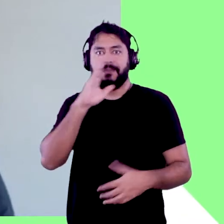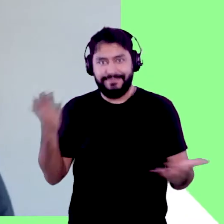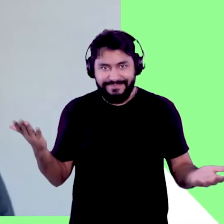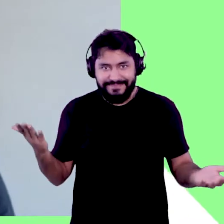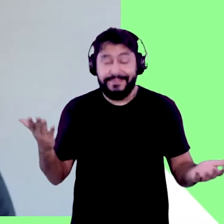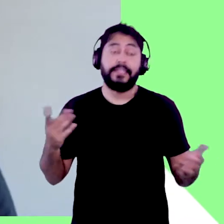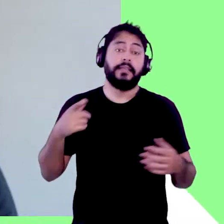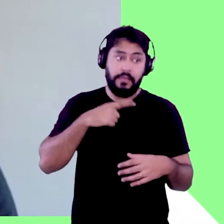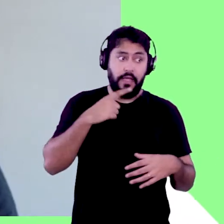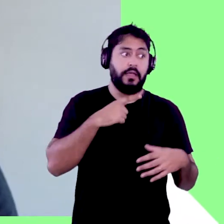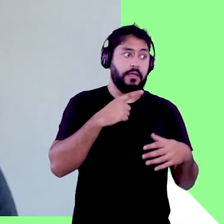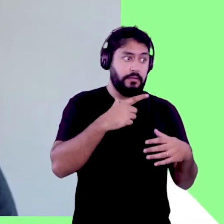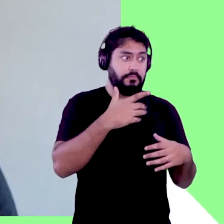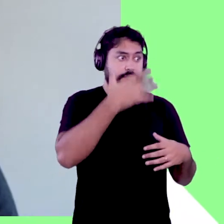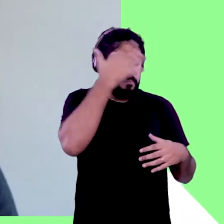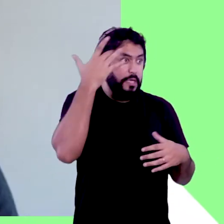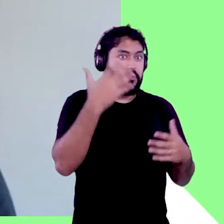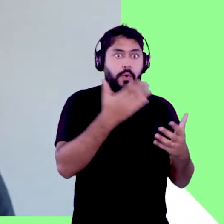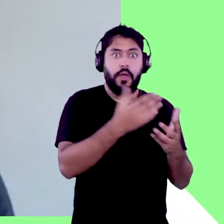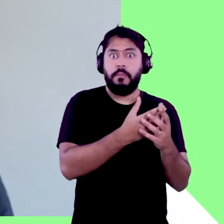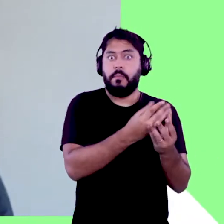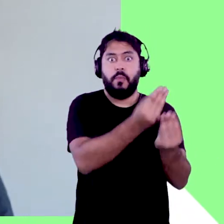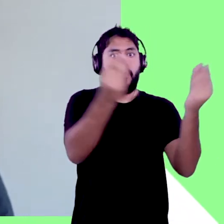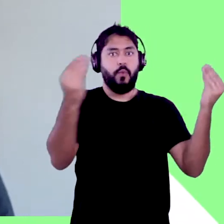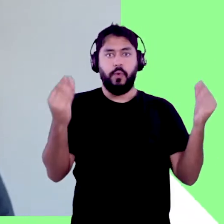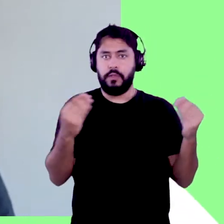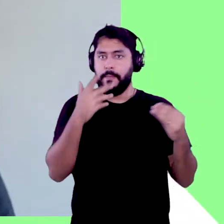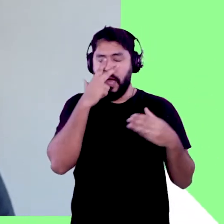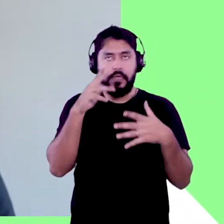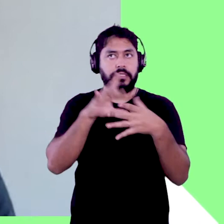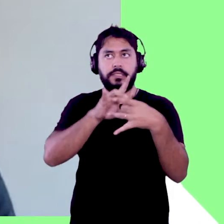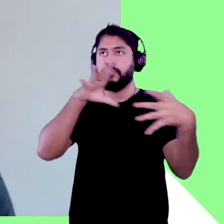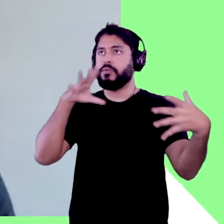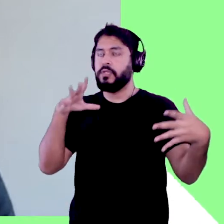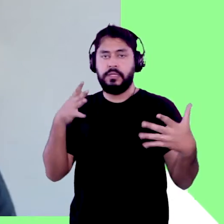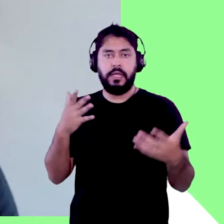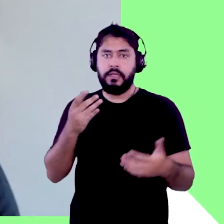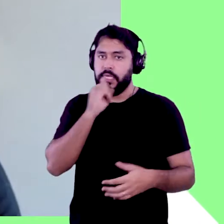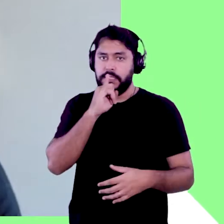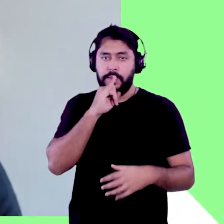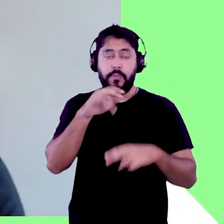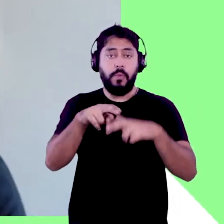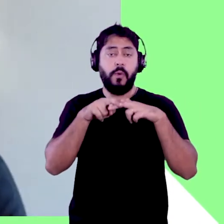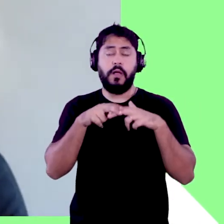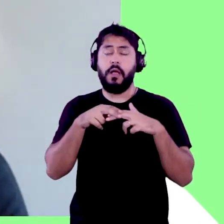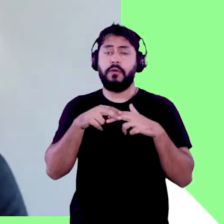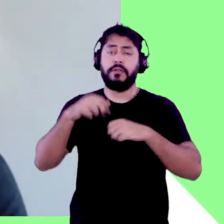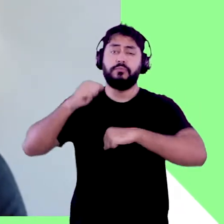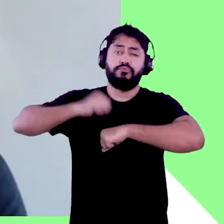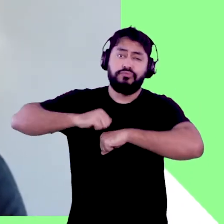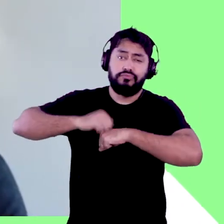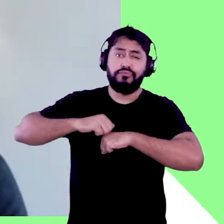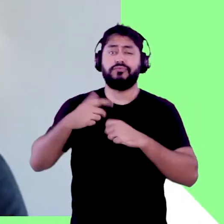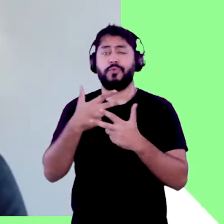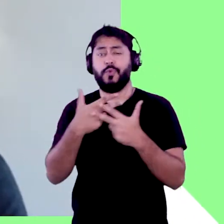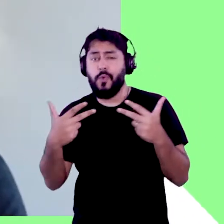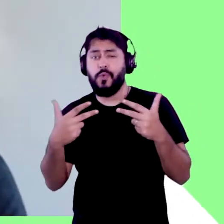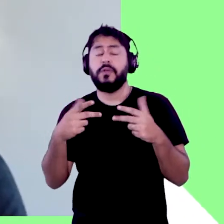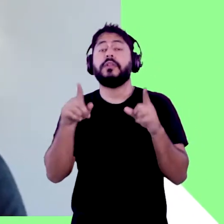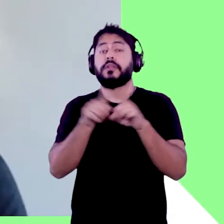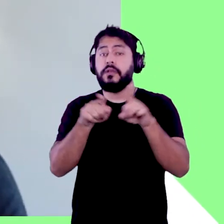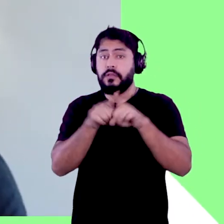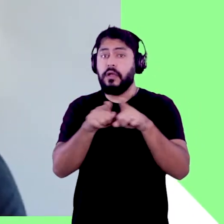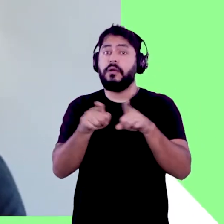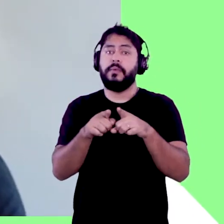massa enorme de pessoas que estão desconectadas por aí, né, questões socioeconômicas e barreiras de acessibilidade